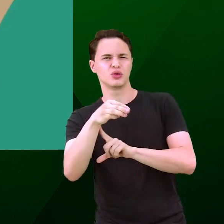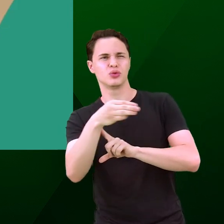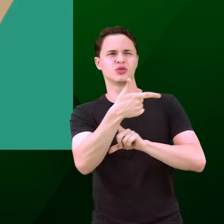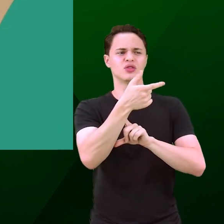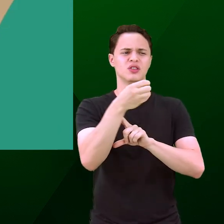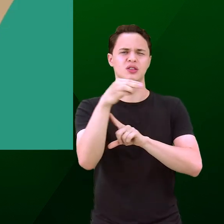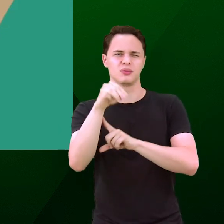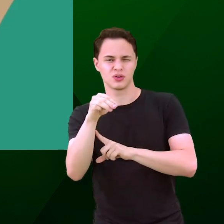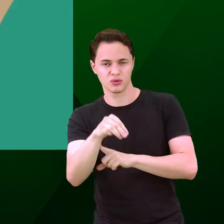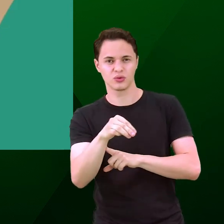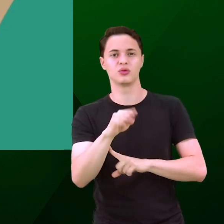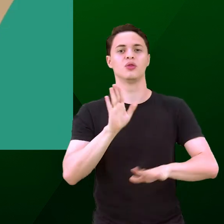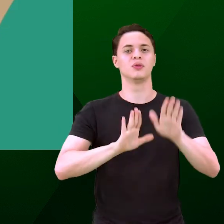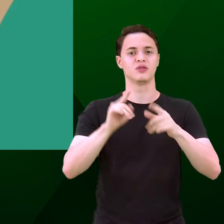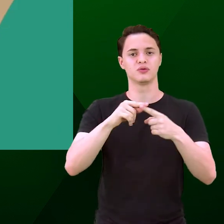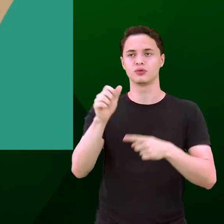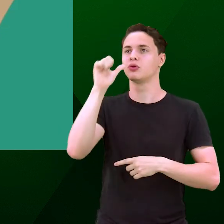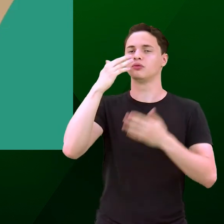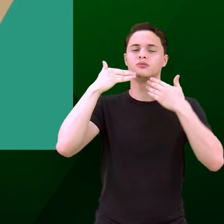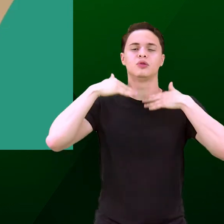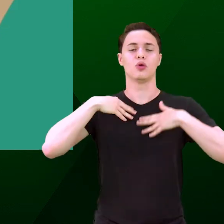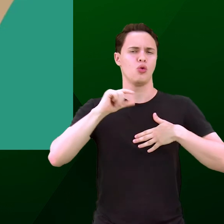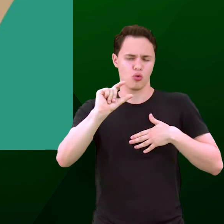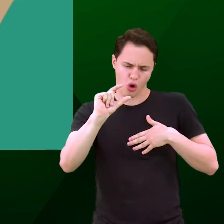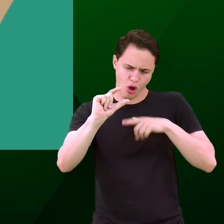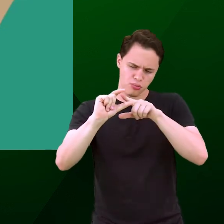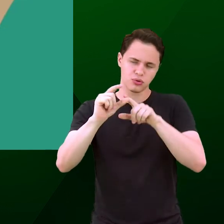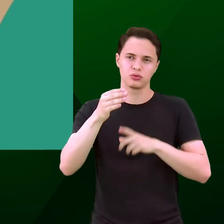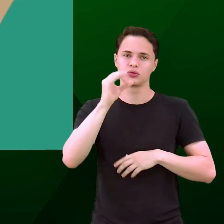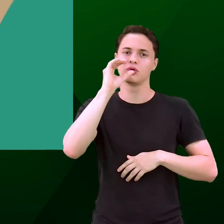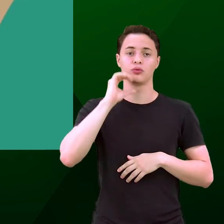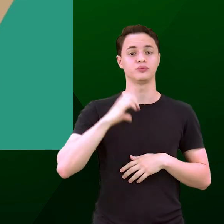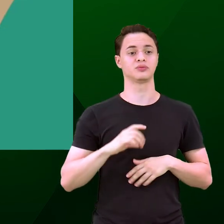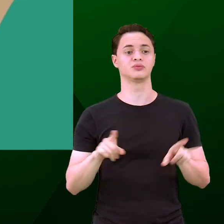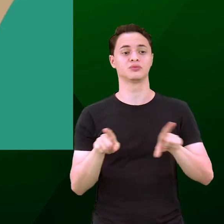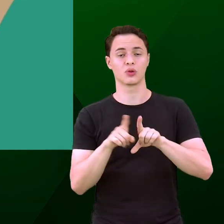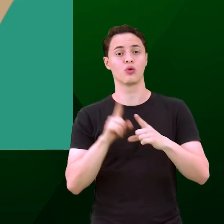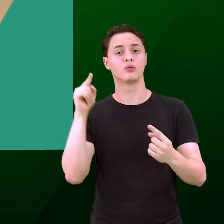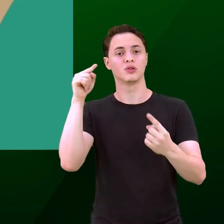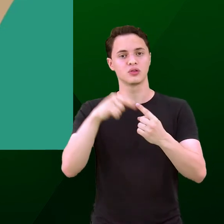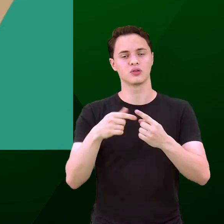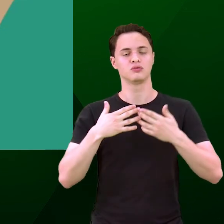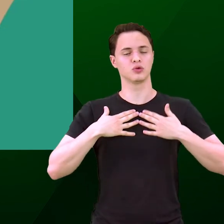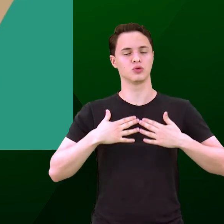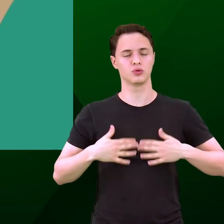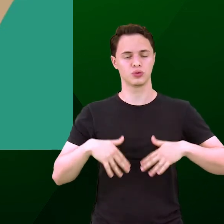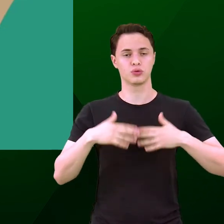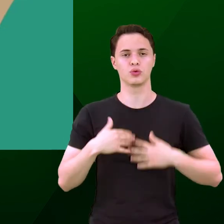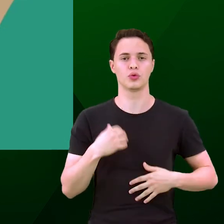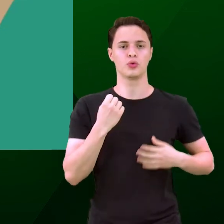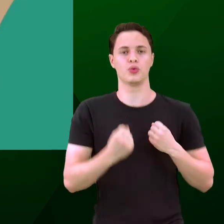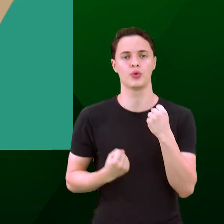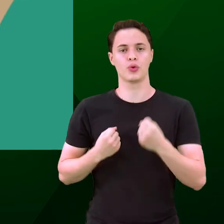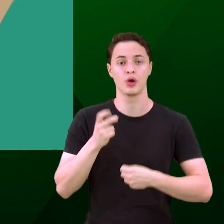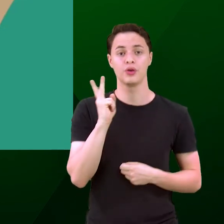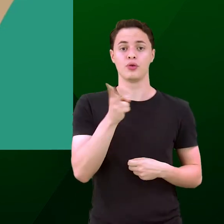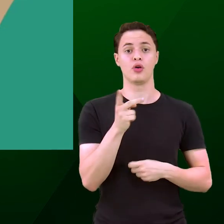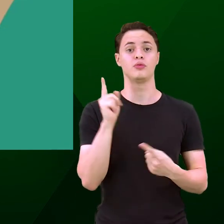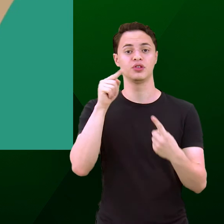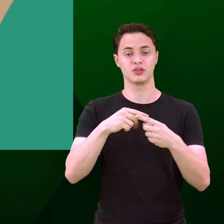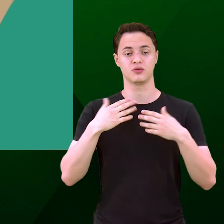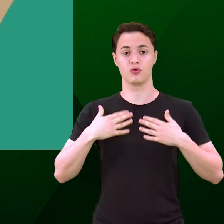aquecido, tá? Aqui eu coloquei essa imagenzinha para colocar a importância do repouso, que eu já coloquei, já estou